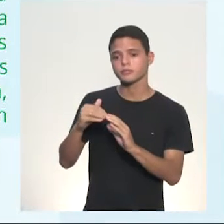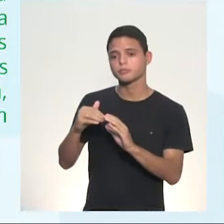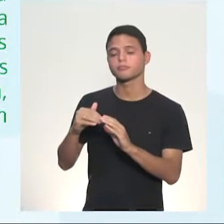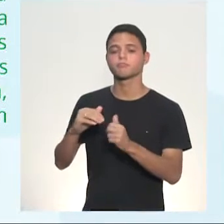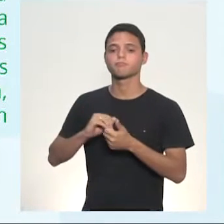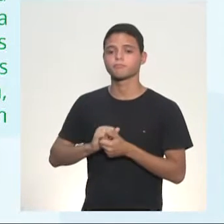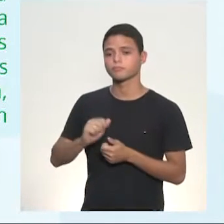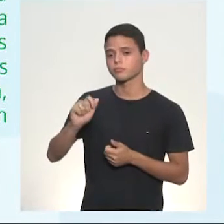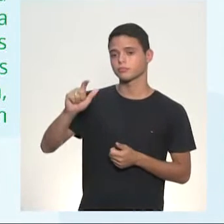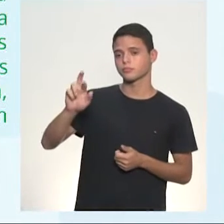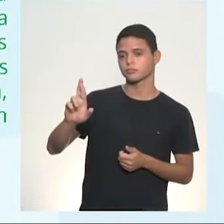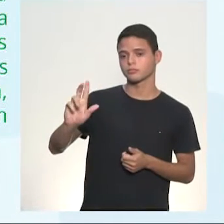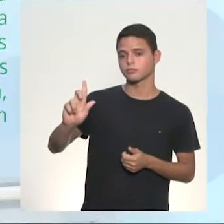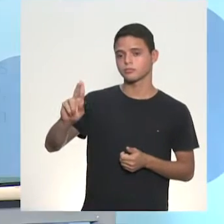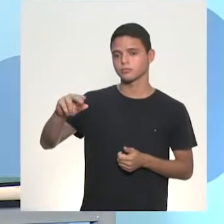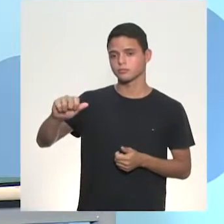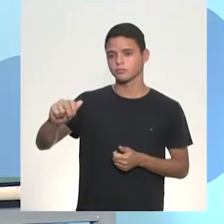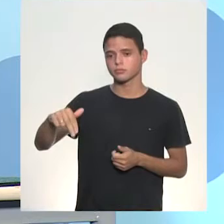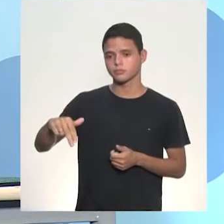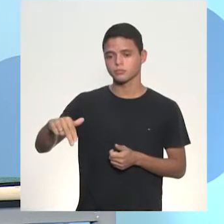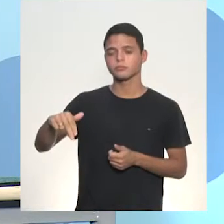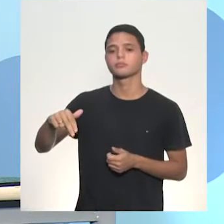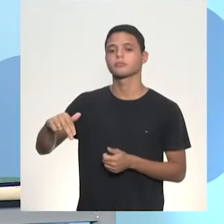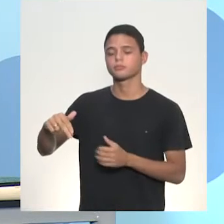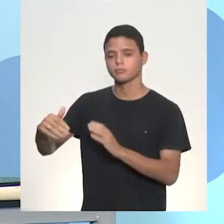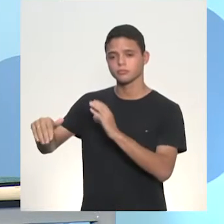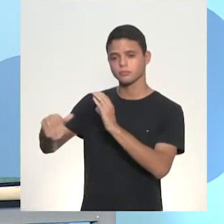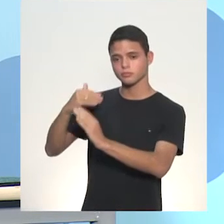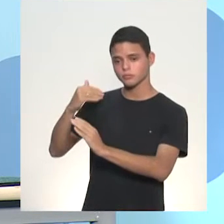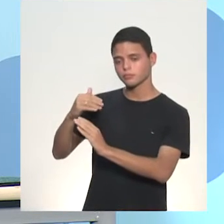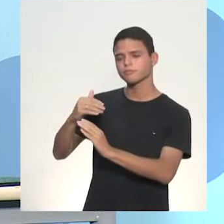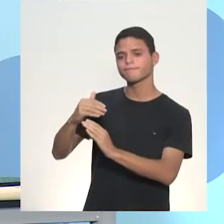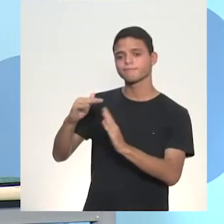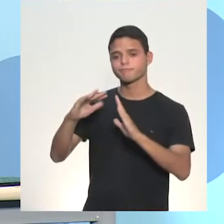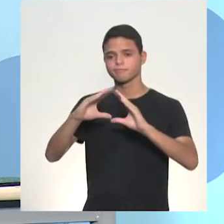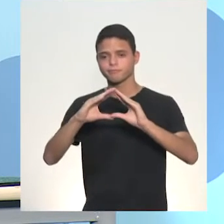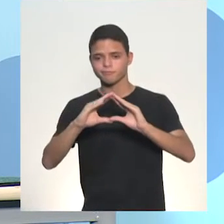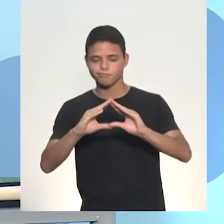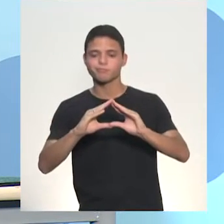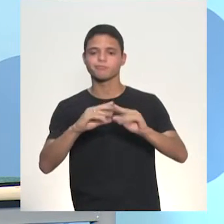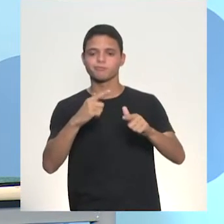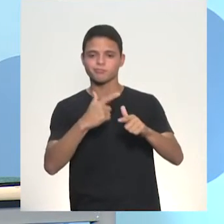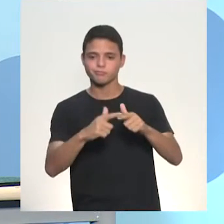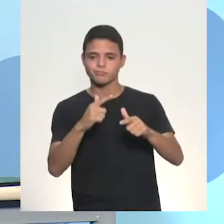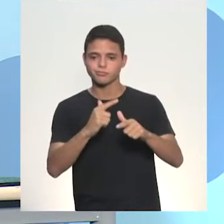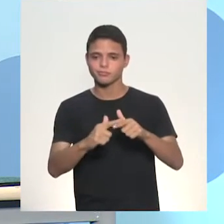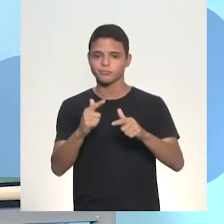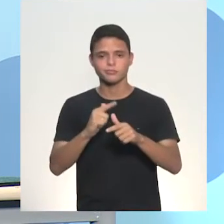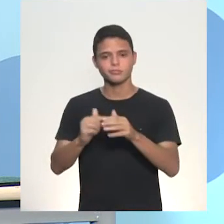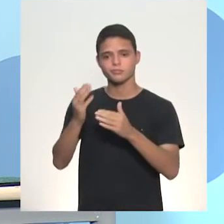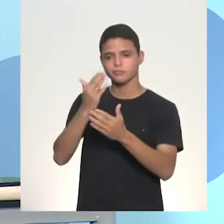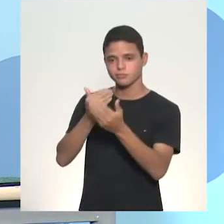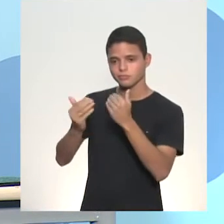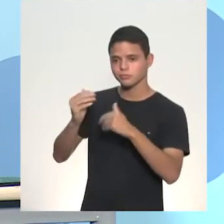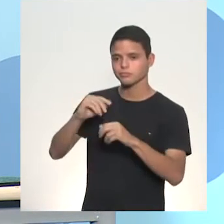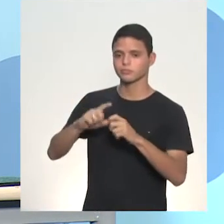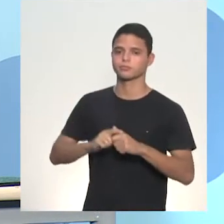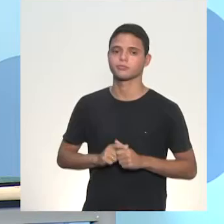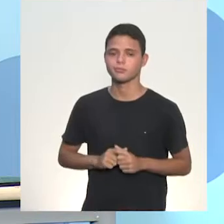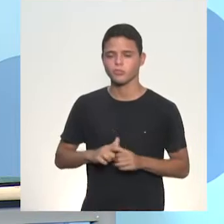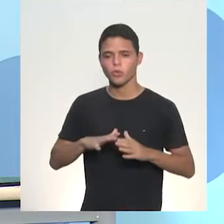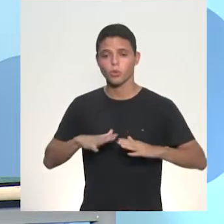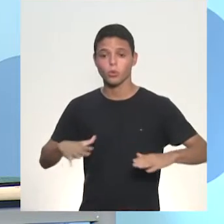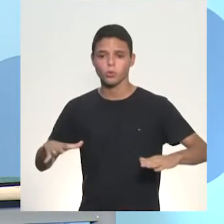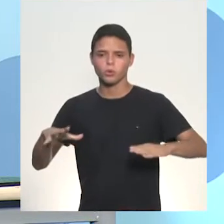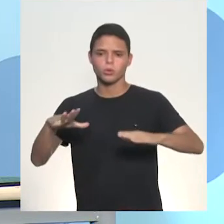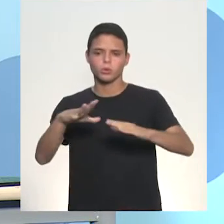Juan, a Catarina também interfere na cadeia alimentar. A galera foi nessa onda aqui, Foi de nessa cadeia onda, né? alimentar. Sim. Todos os animais